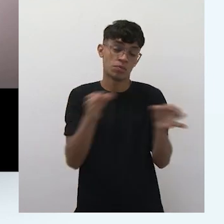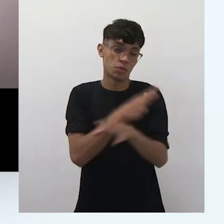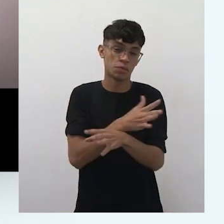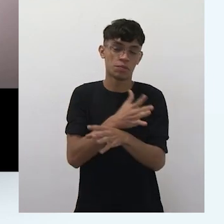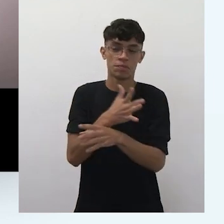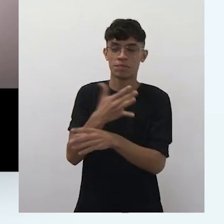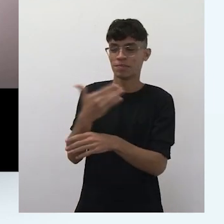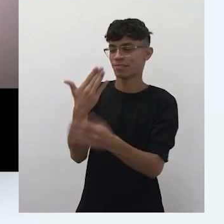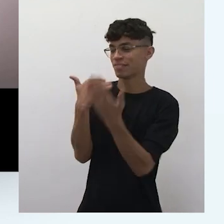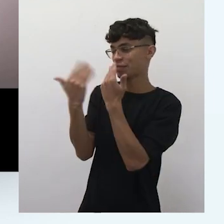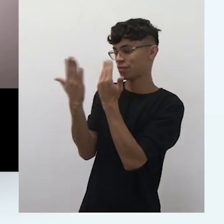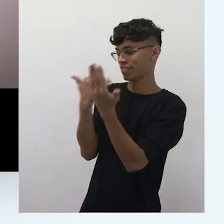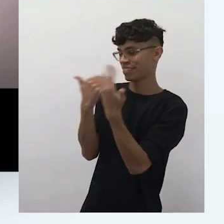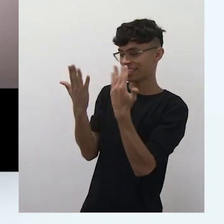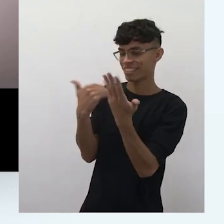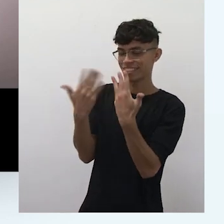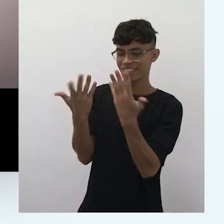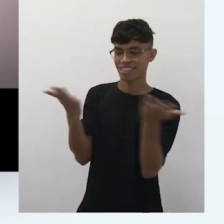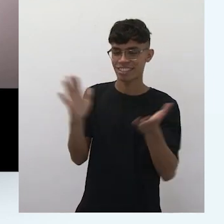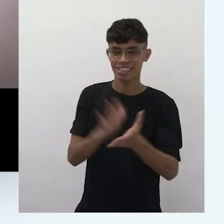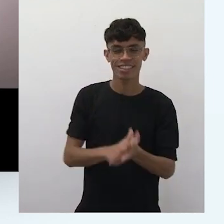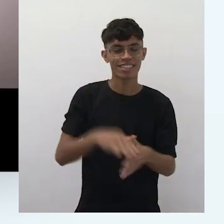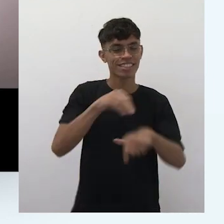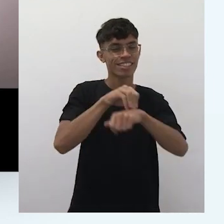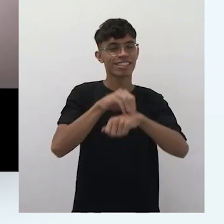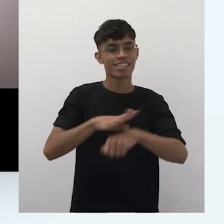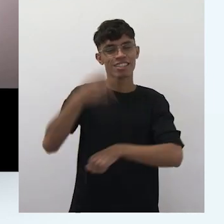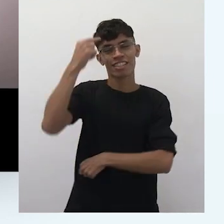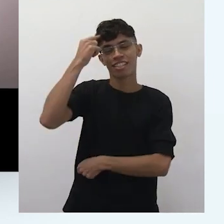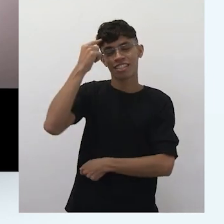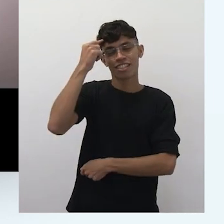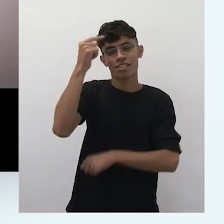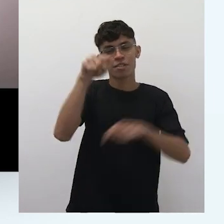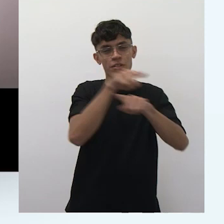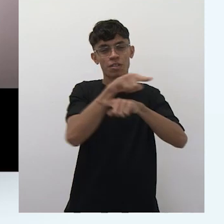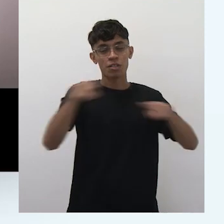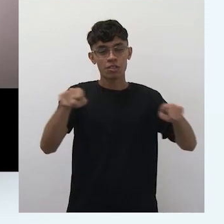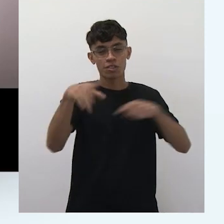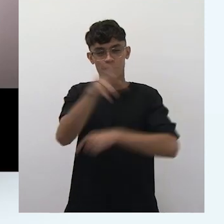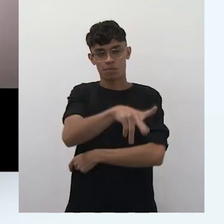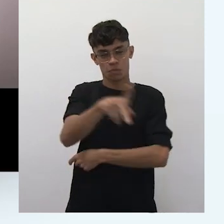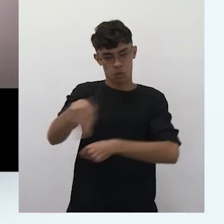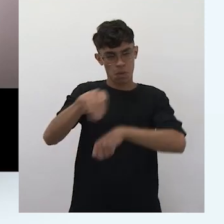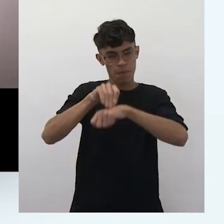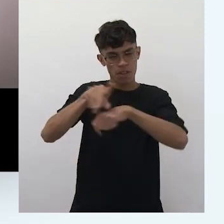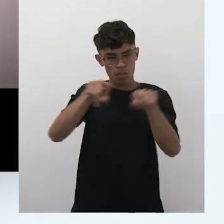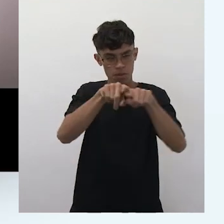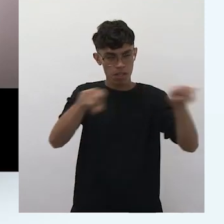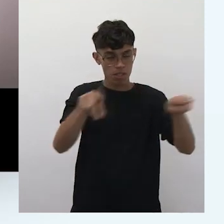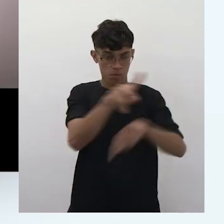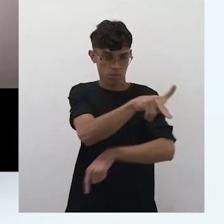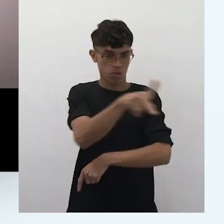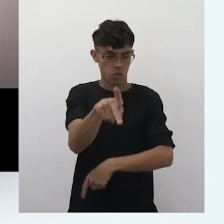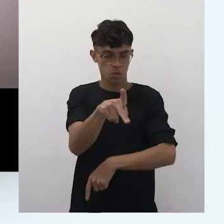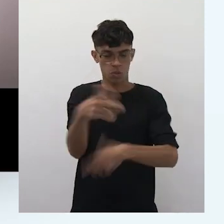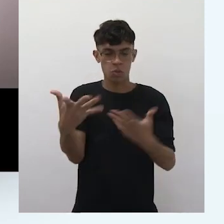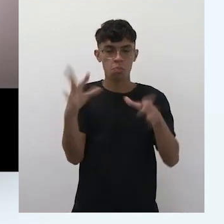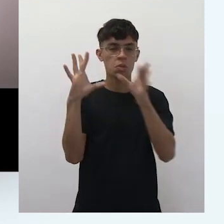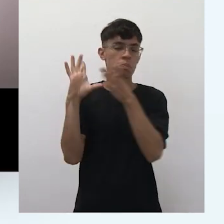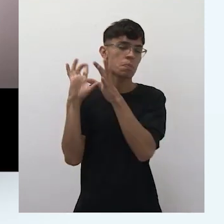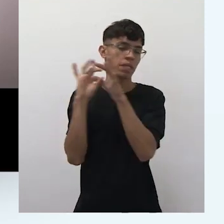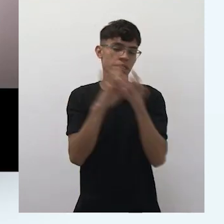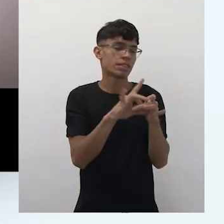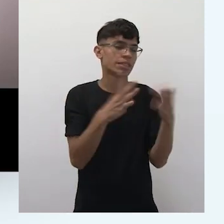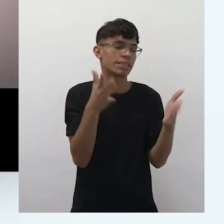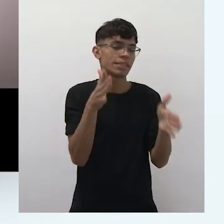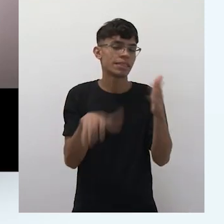conversa, eu queria que você pensasse numa dica que você pode deixar para os nossos professores no contexto